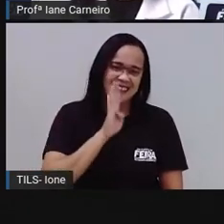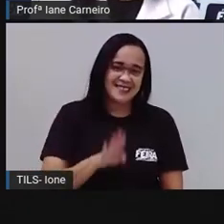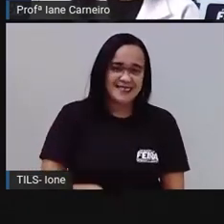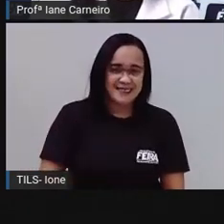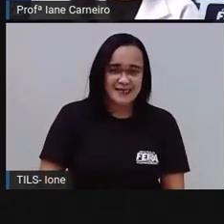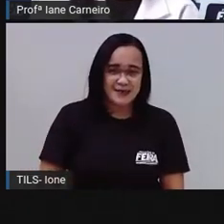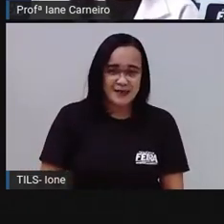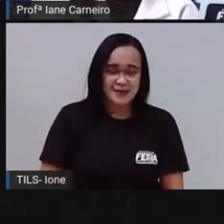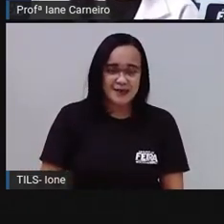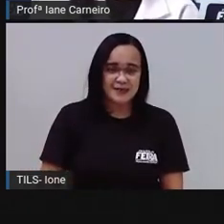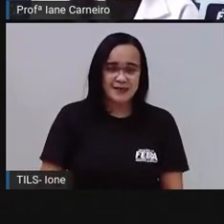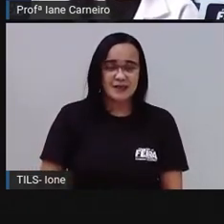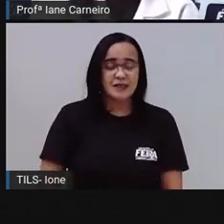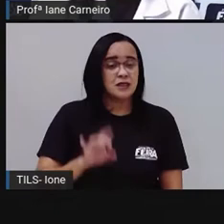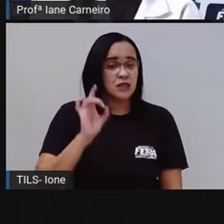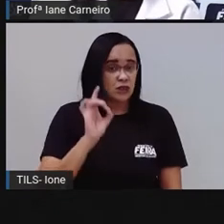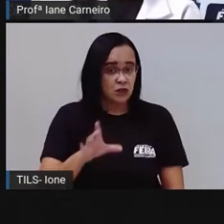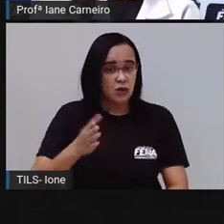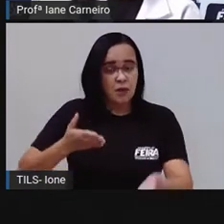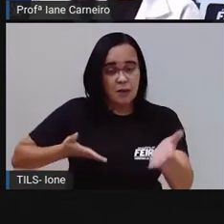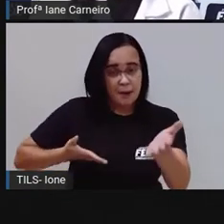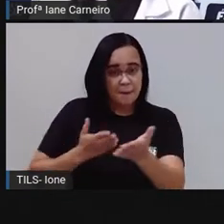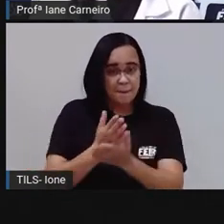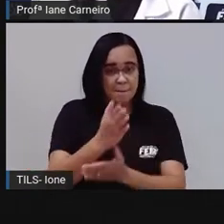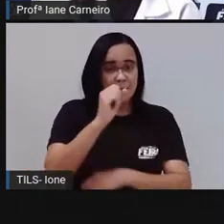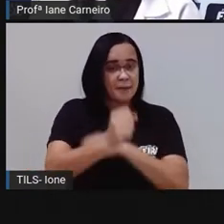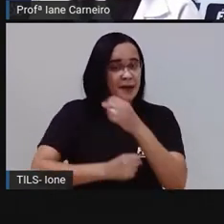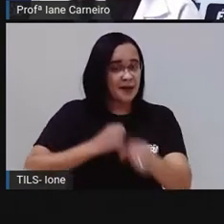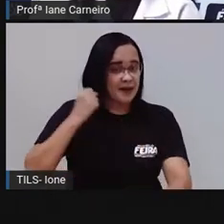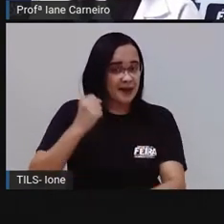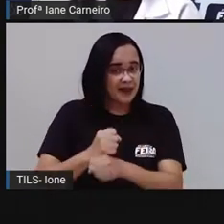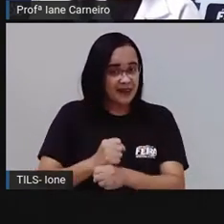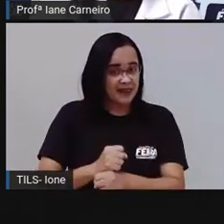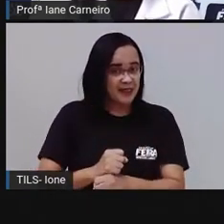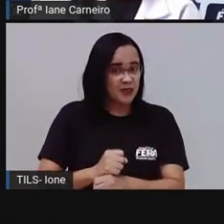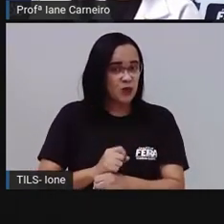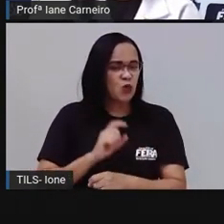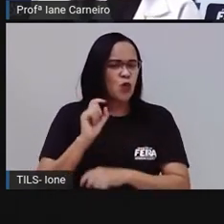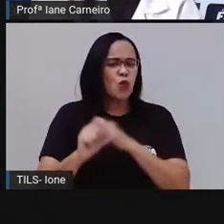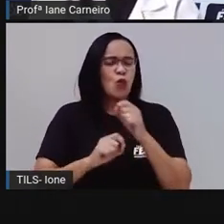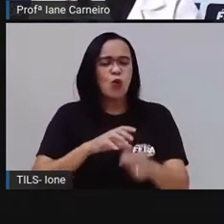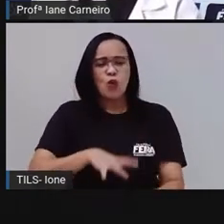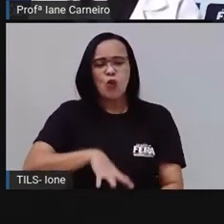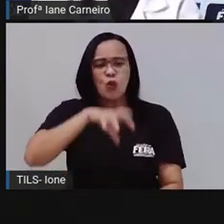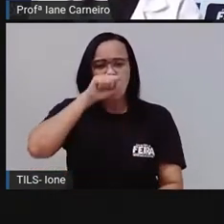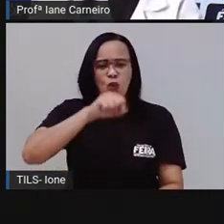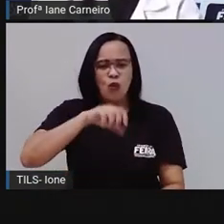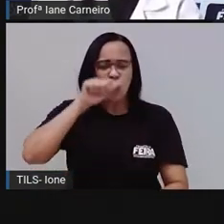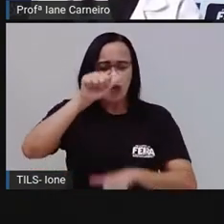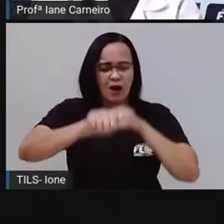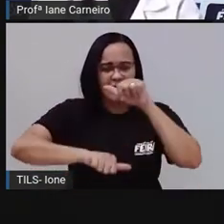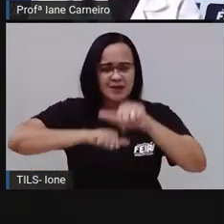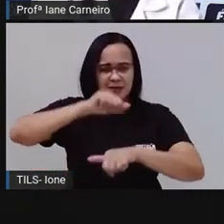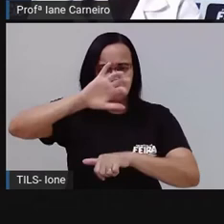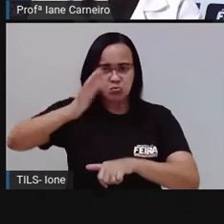Só para quem passou de ano. Como o ar se transforma em oceano?